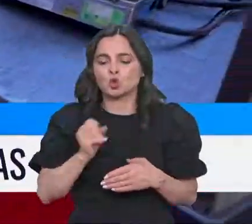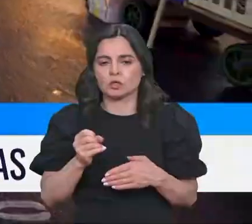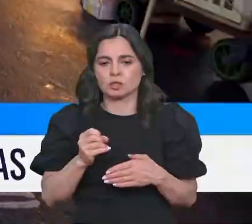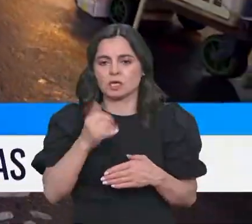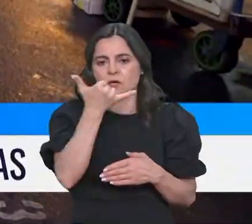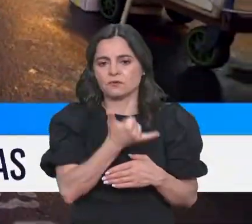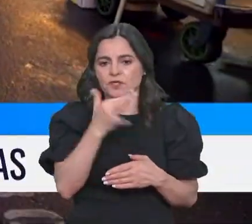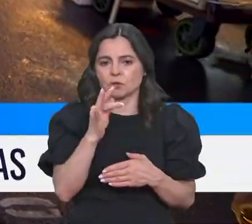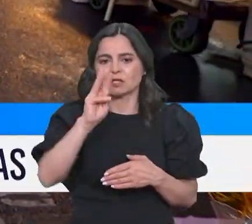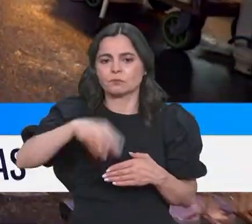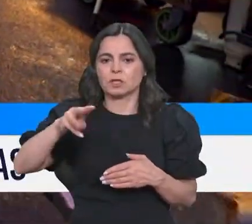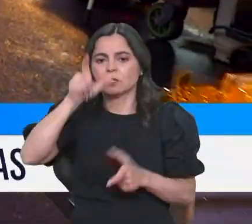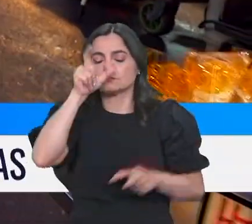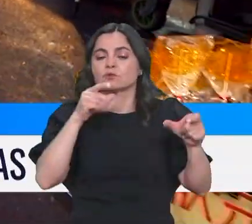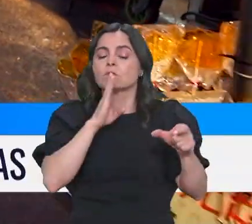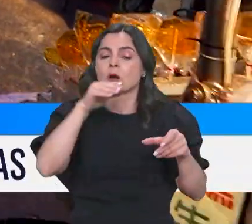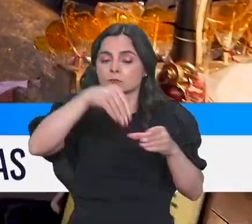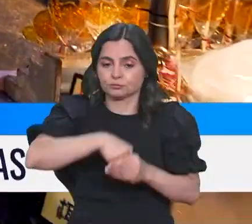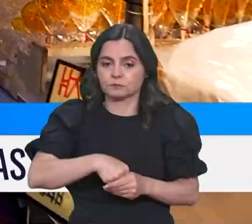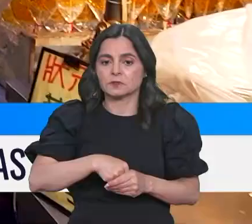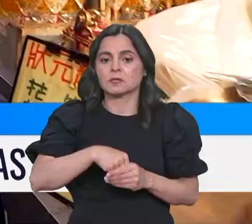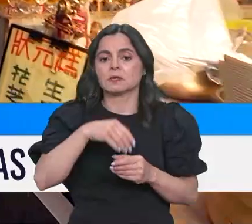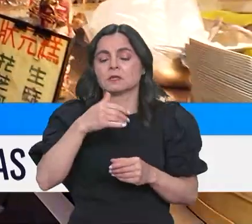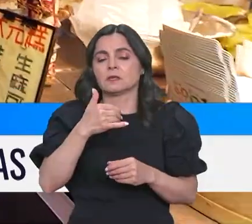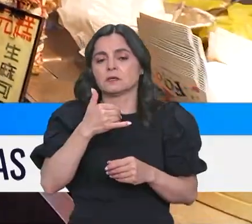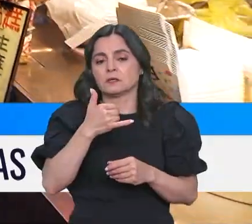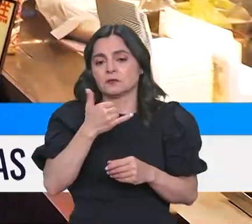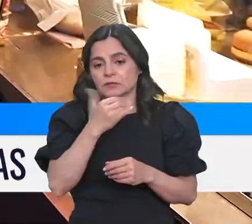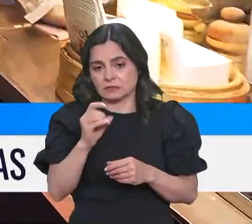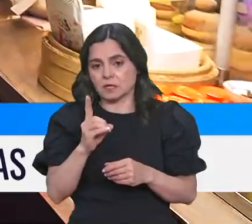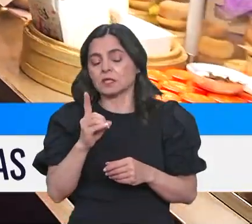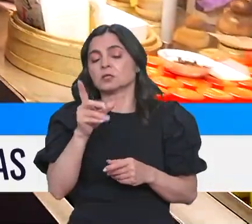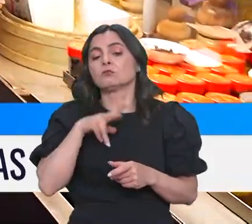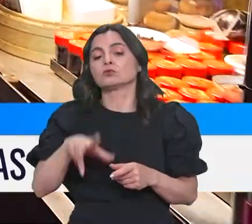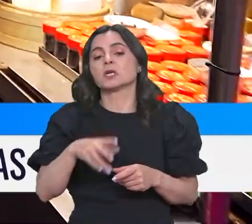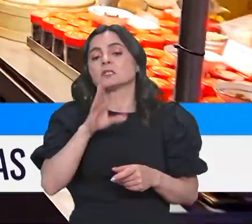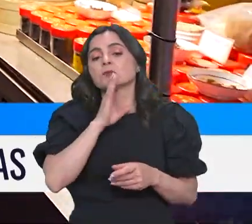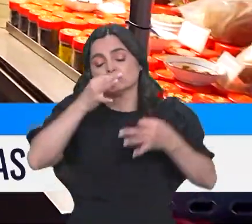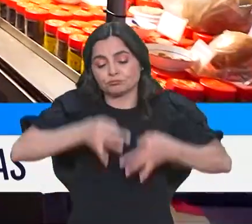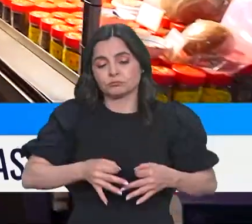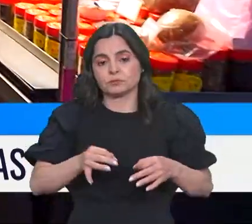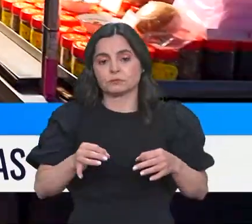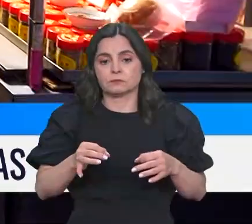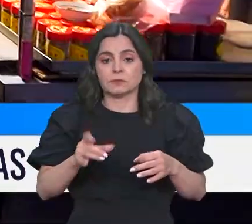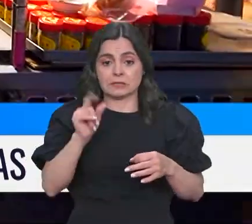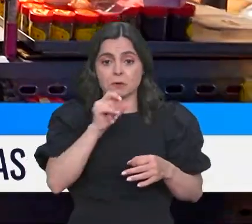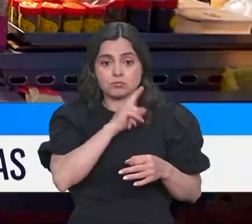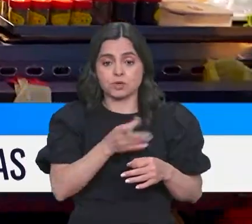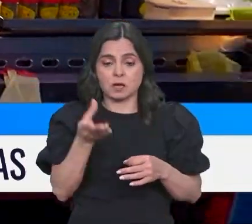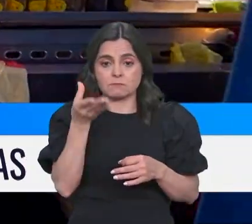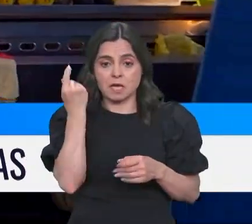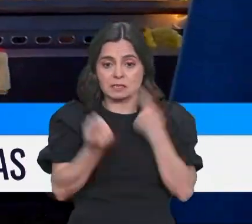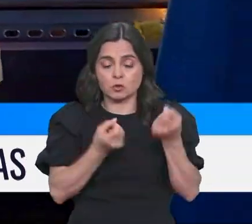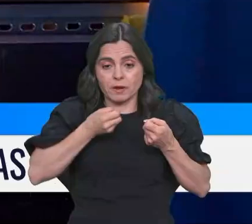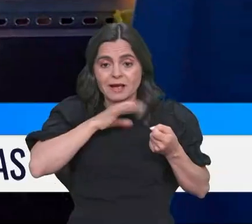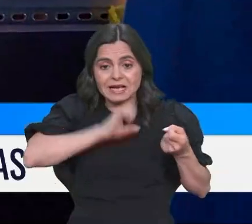24 milhões de habitantes. 326 são portugueses, residentes oficiais. Como se percebeu, até podia haver mais algumas crianças